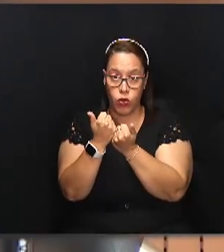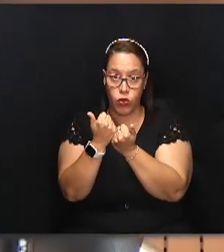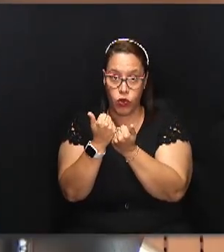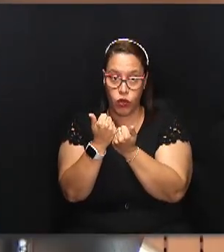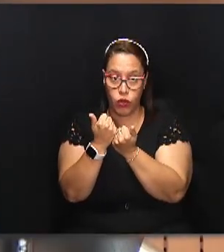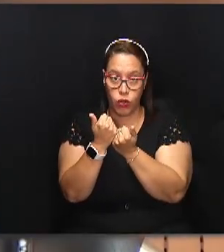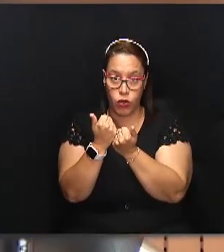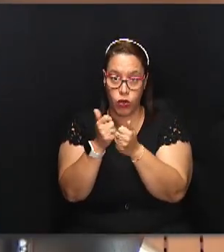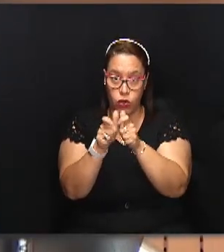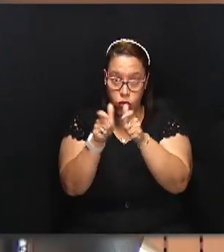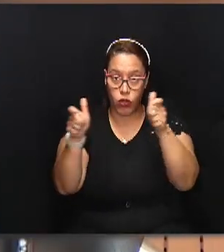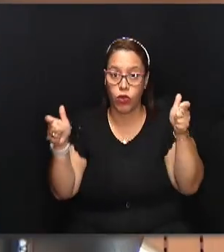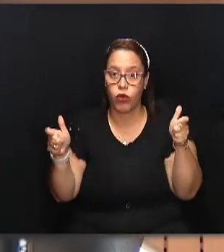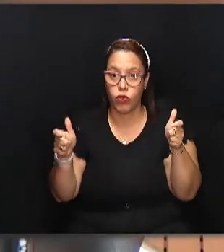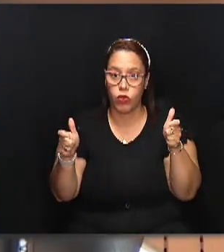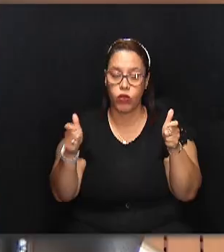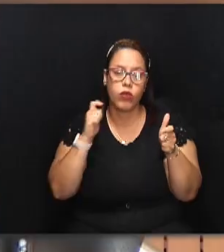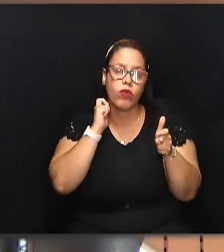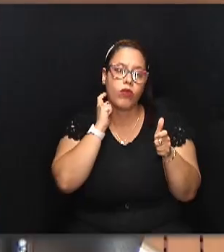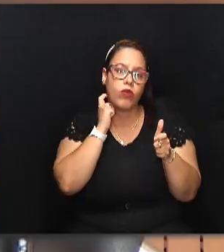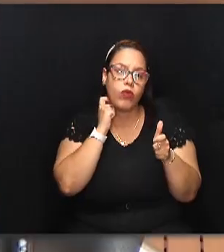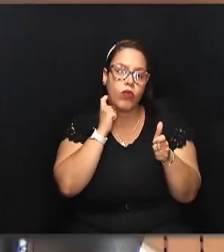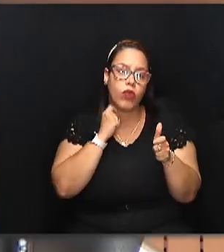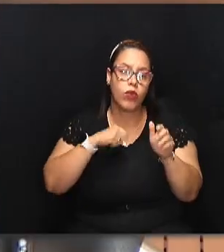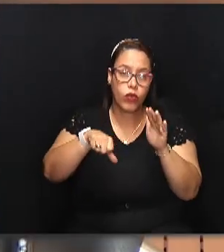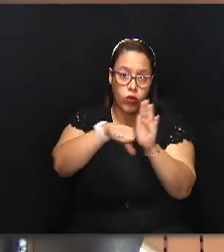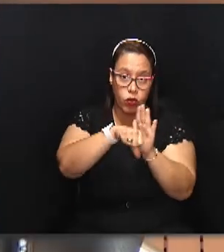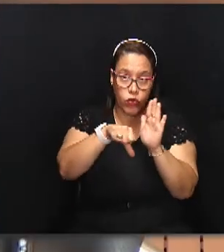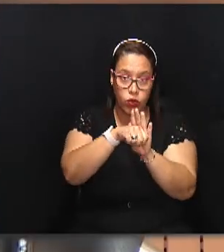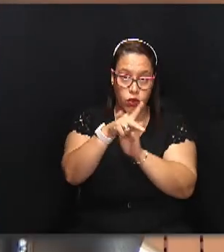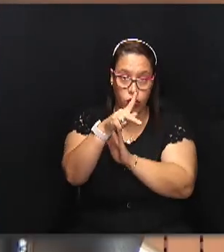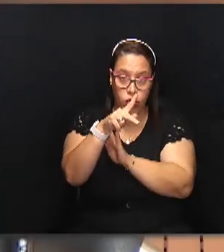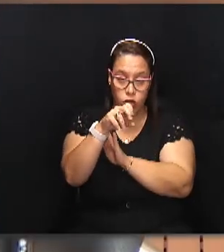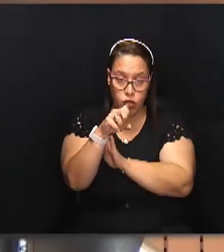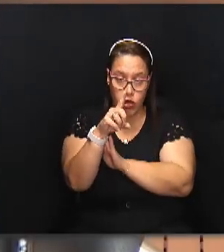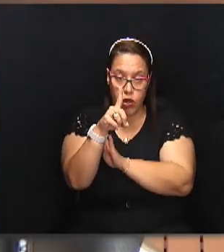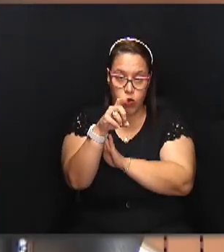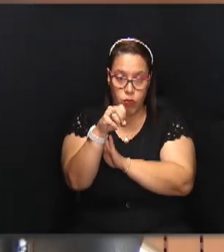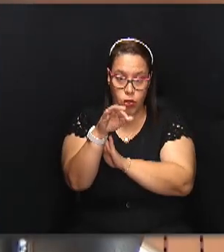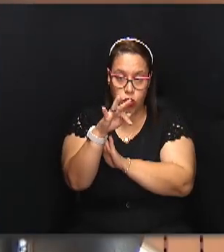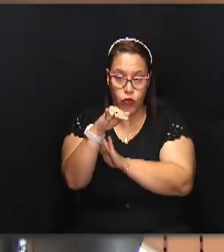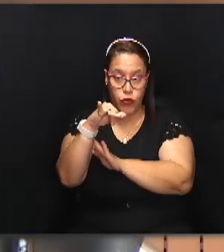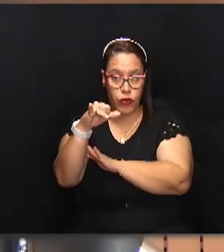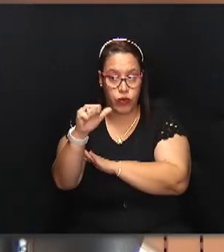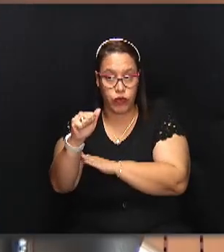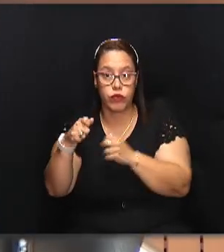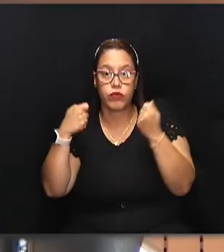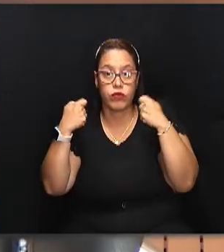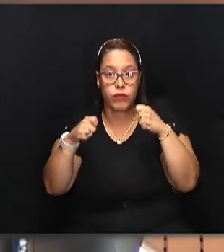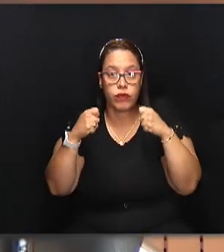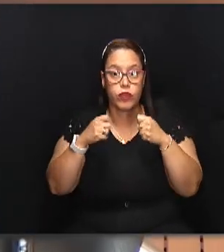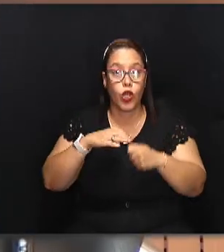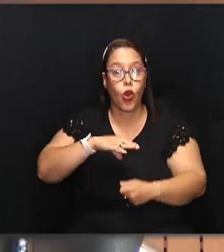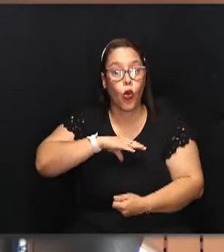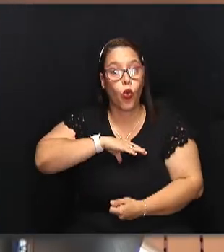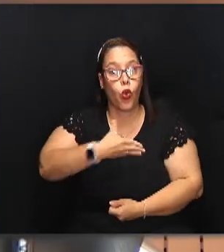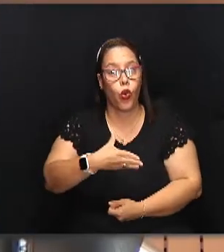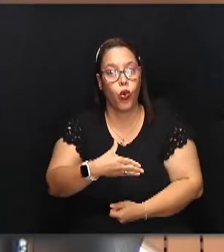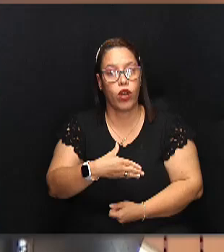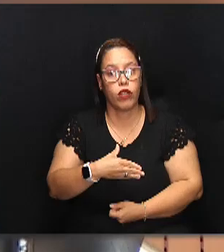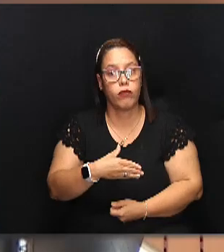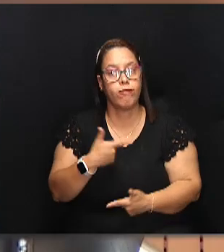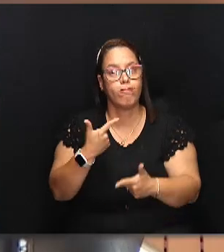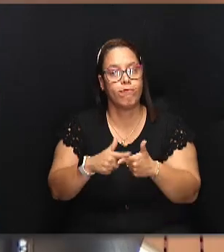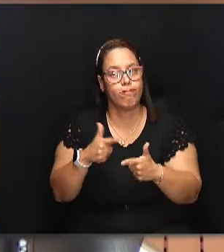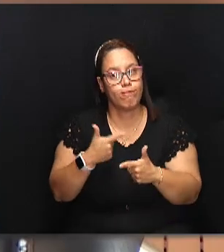de ampliação, de criminalização da pedofilia, mas a gente precisa ter coragem, porque o problema é